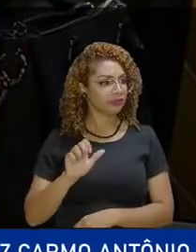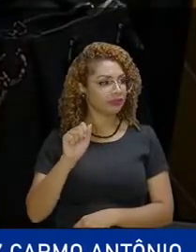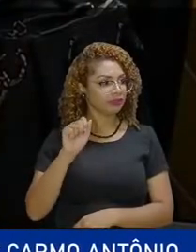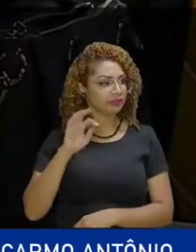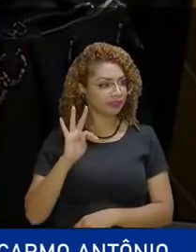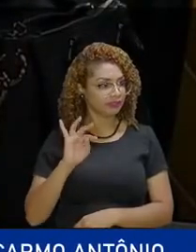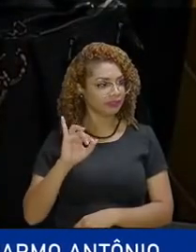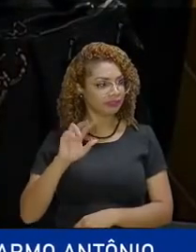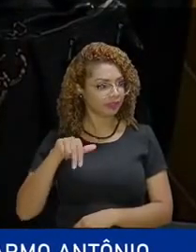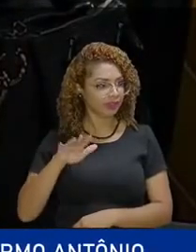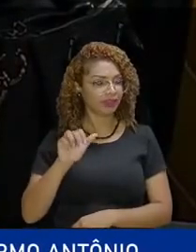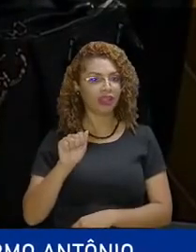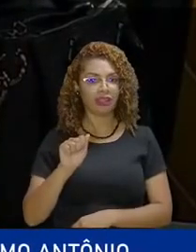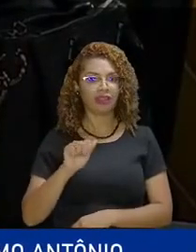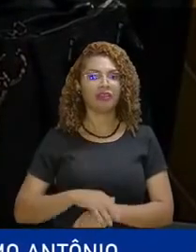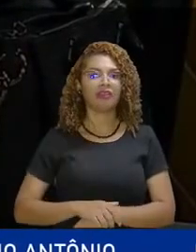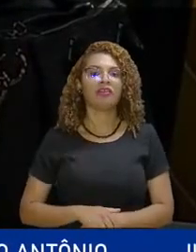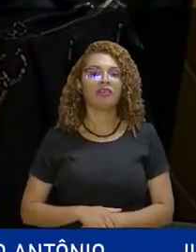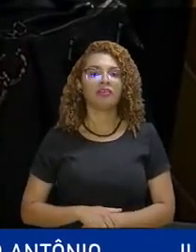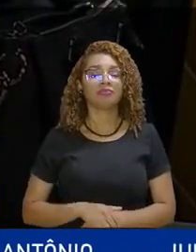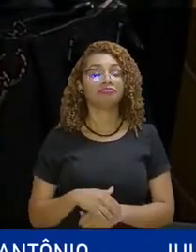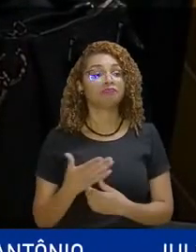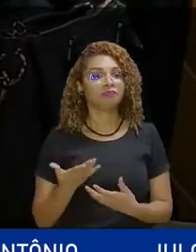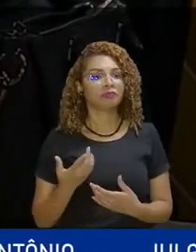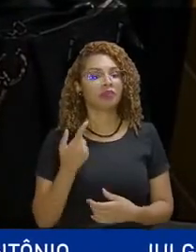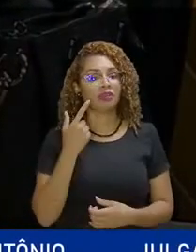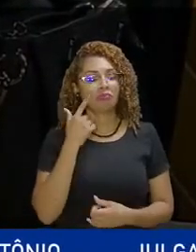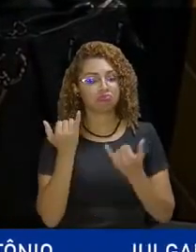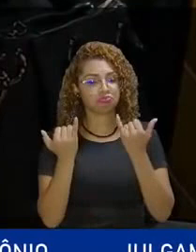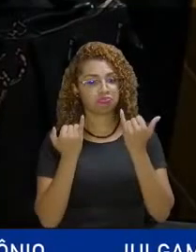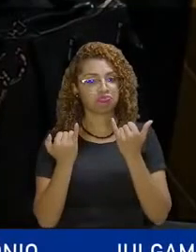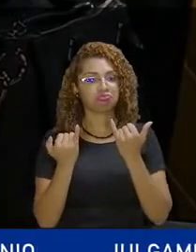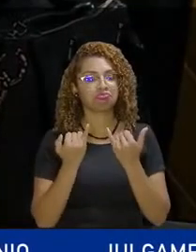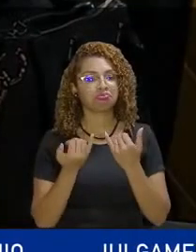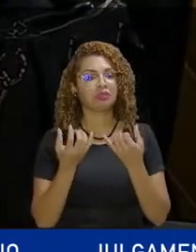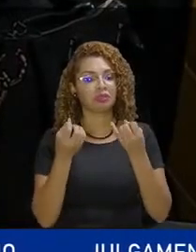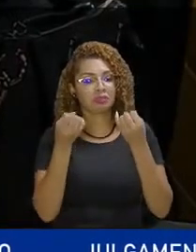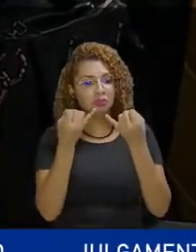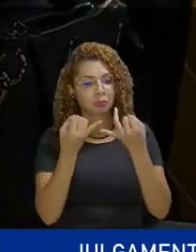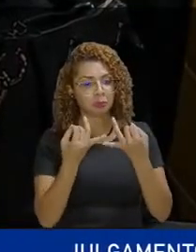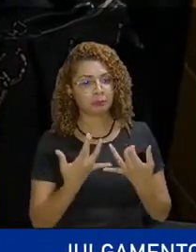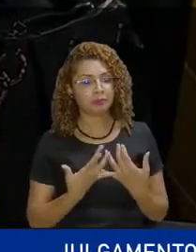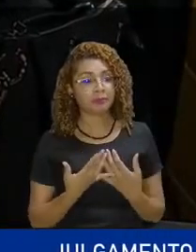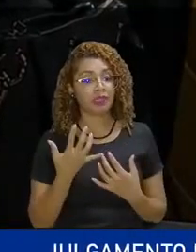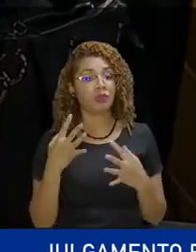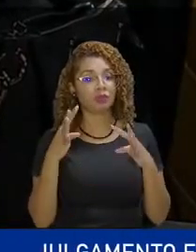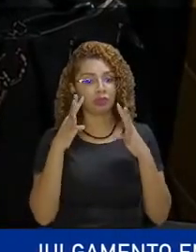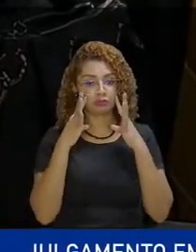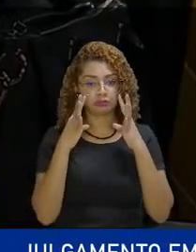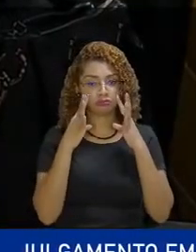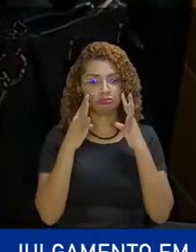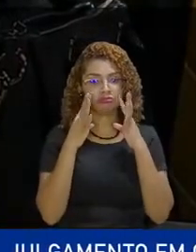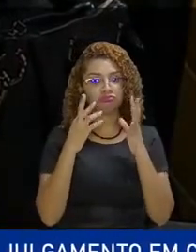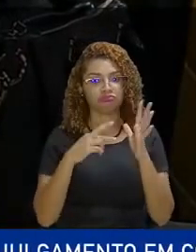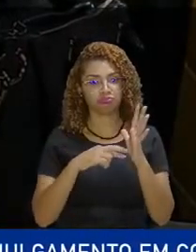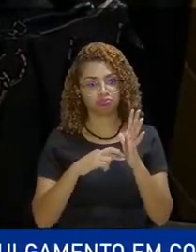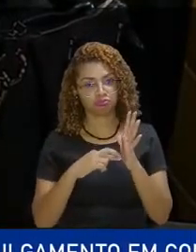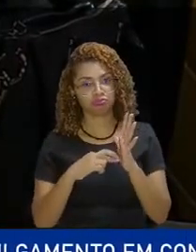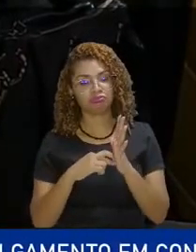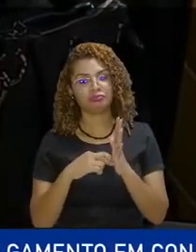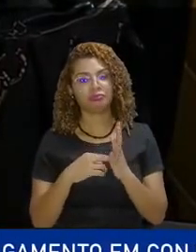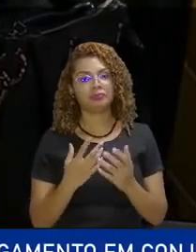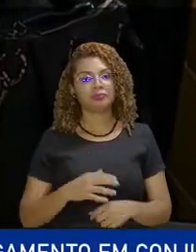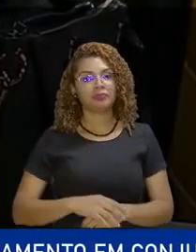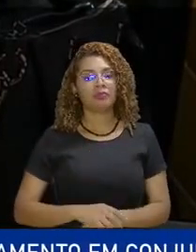também ouvi, né, Foco na juíza membro Tina Souza. Aqui o voto do relator. Também entendo